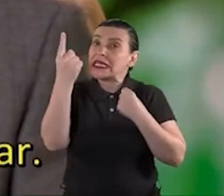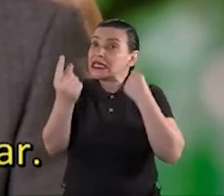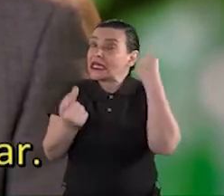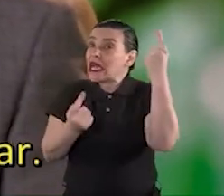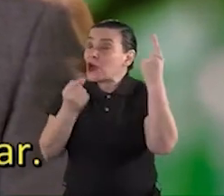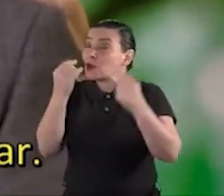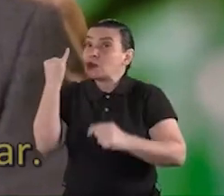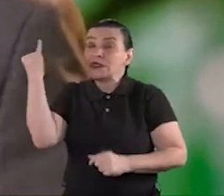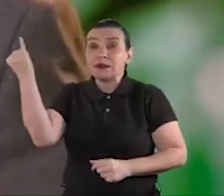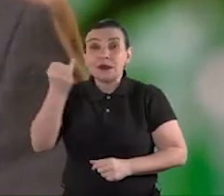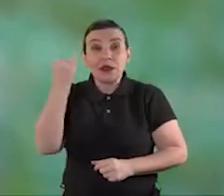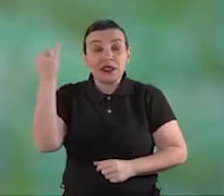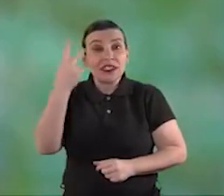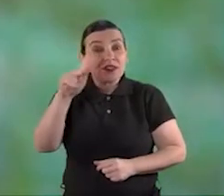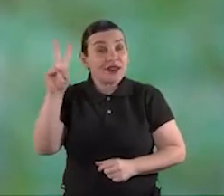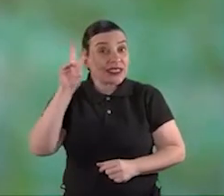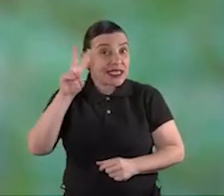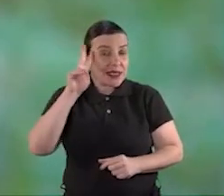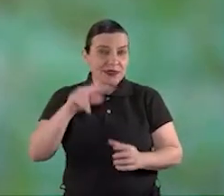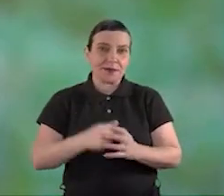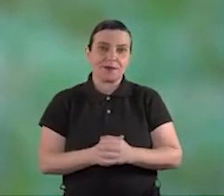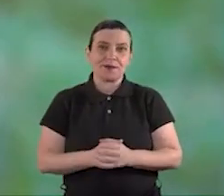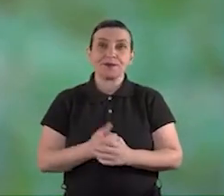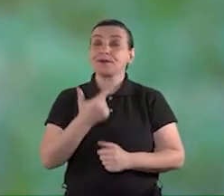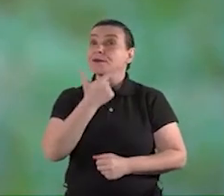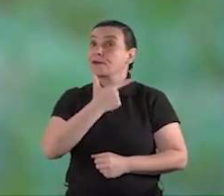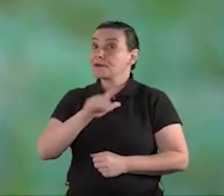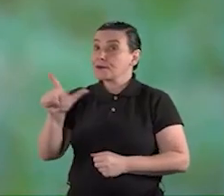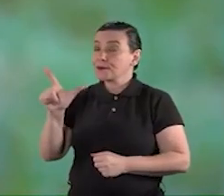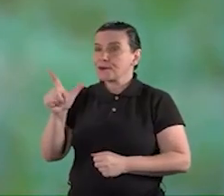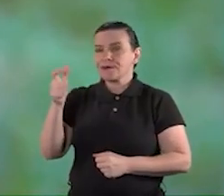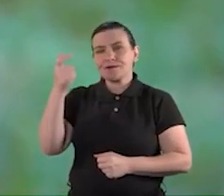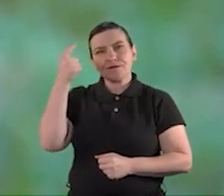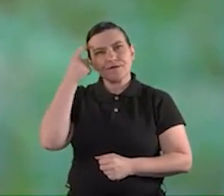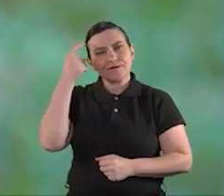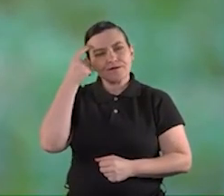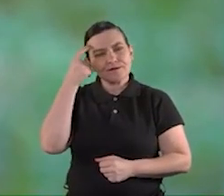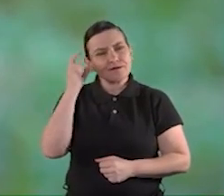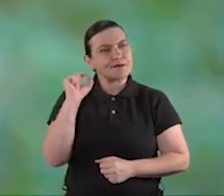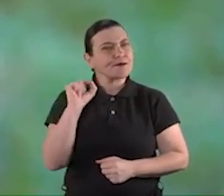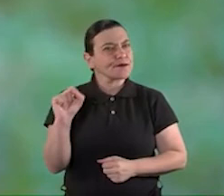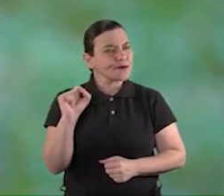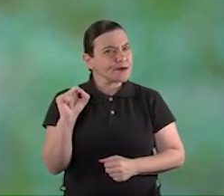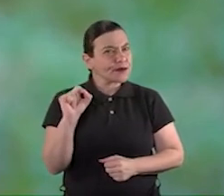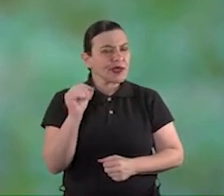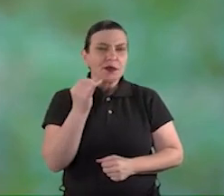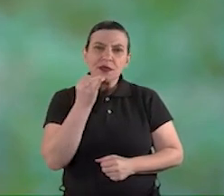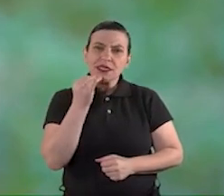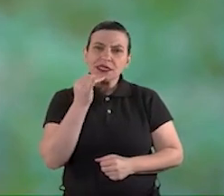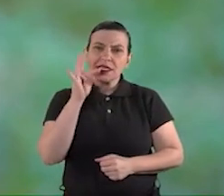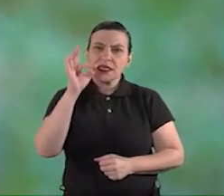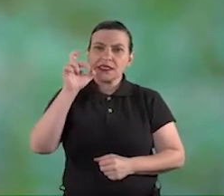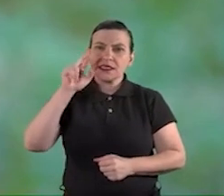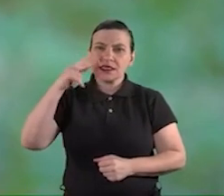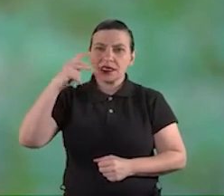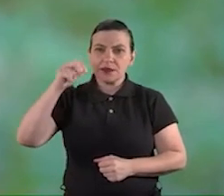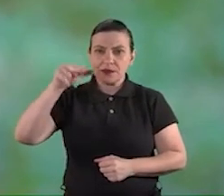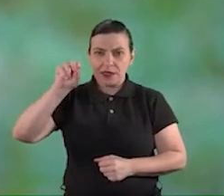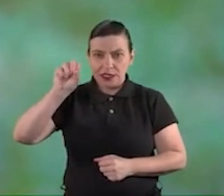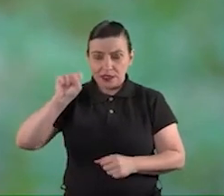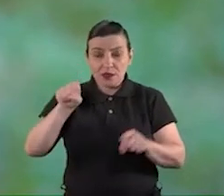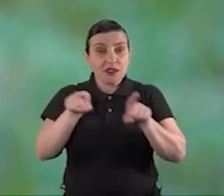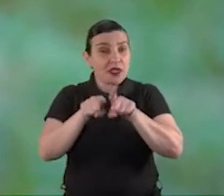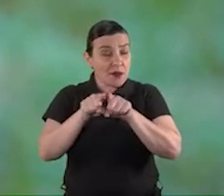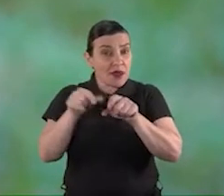pontos-chave para lembrar a outra coisa a ter em mente é que além dos terpenos os óleos essenciais